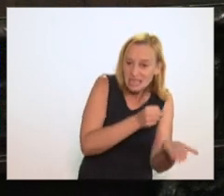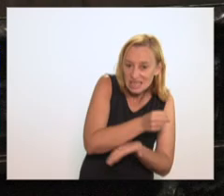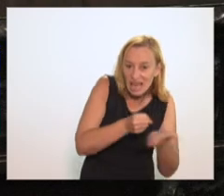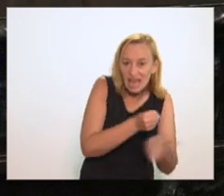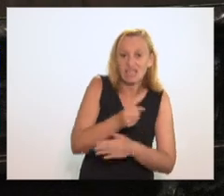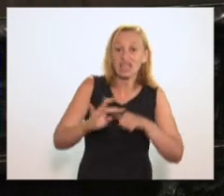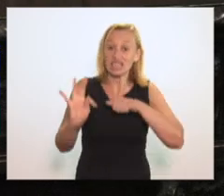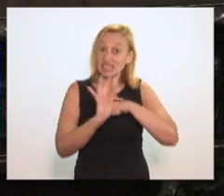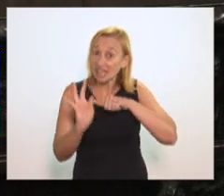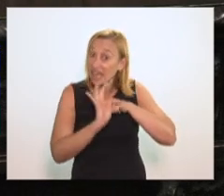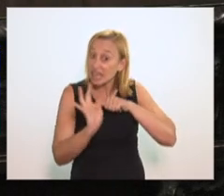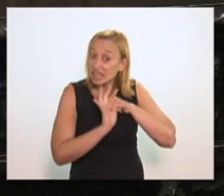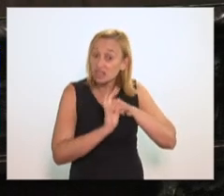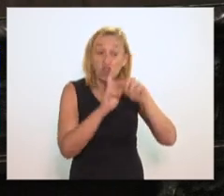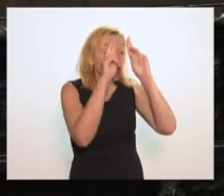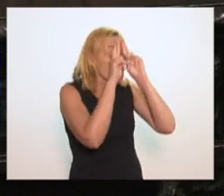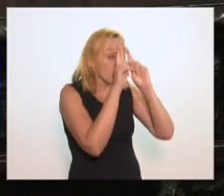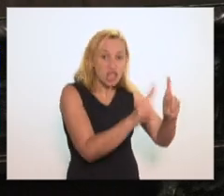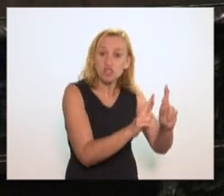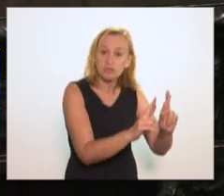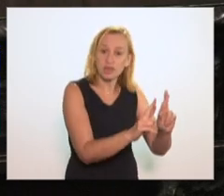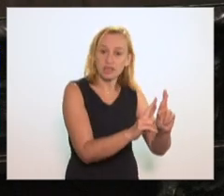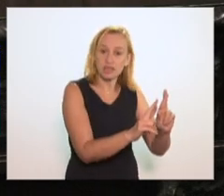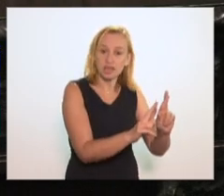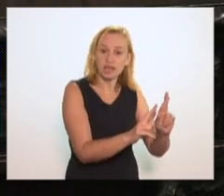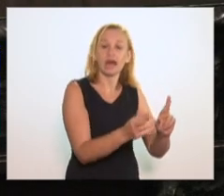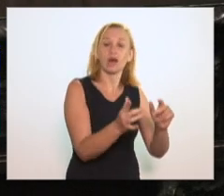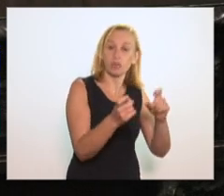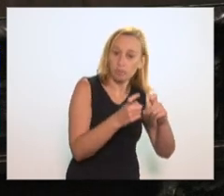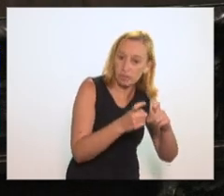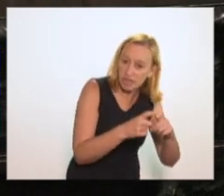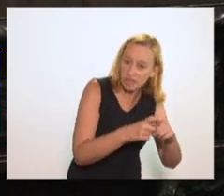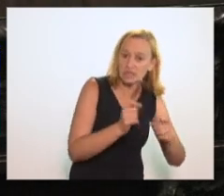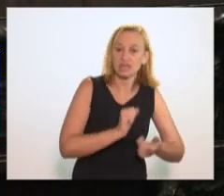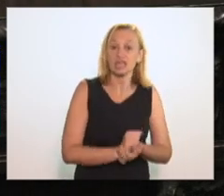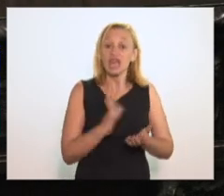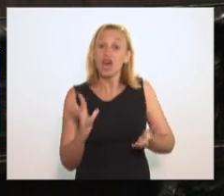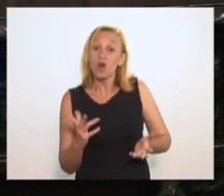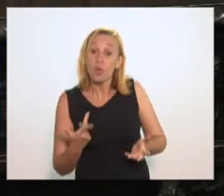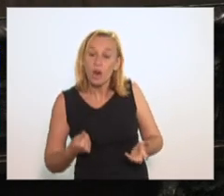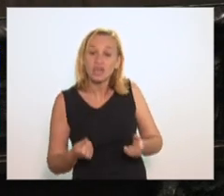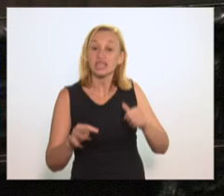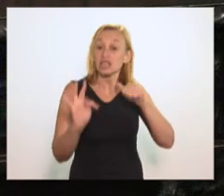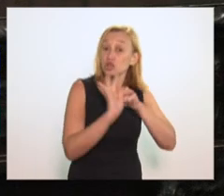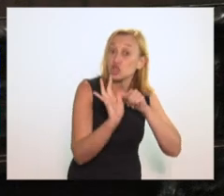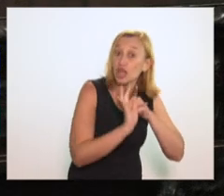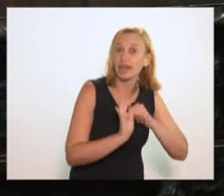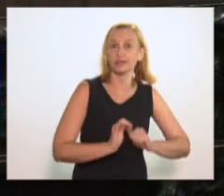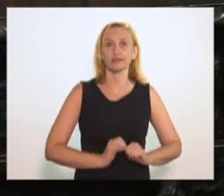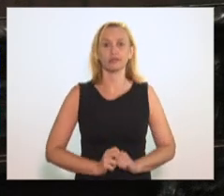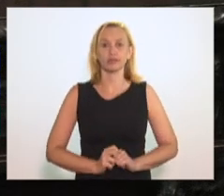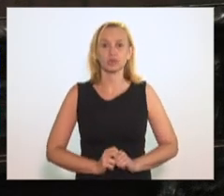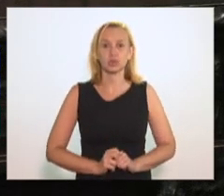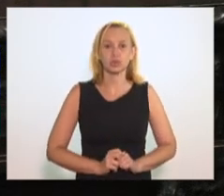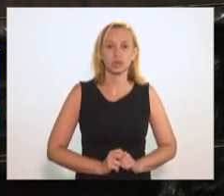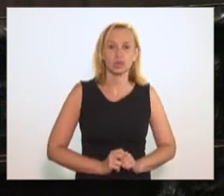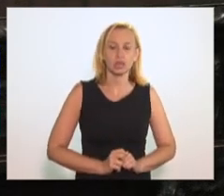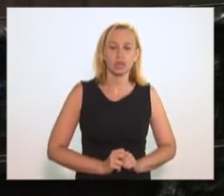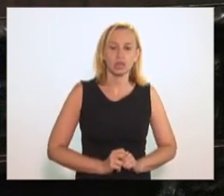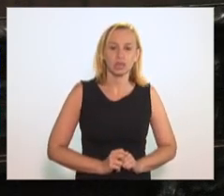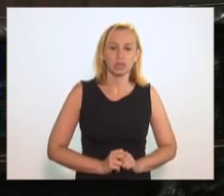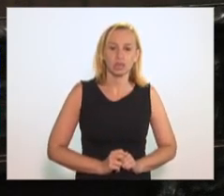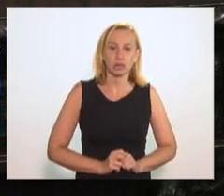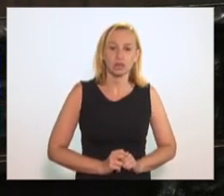absolutamente respeitando a medicina e a qualidade dos técnicos que a ele